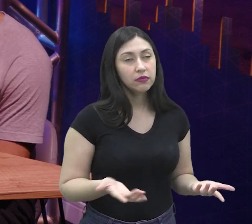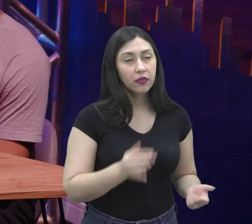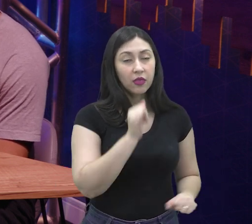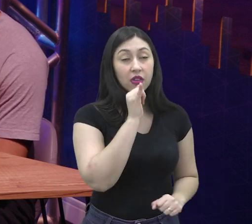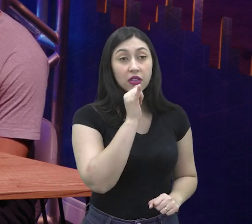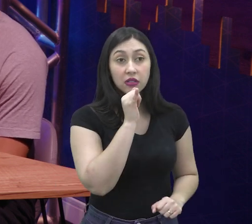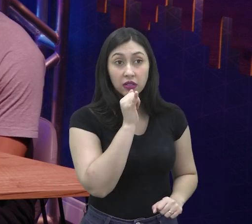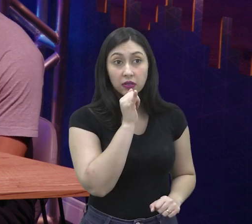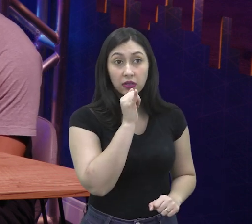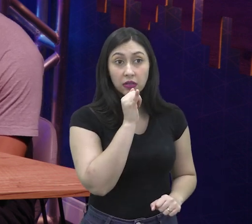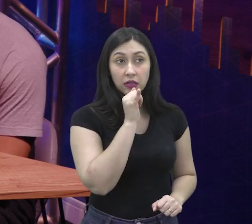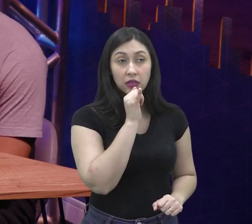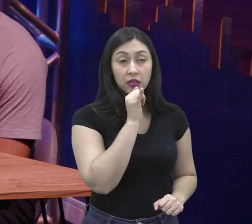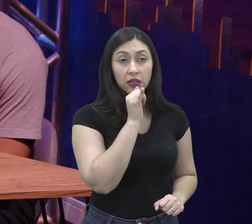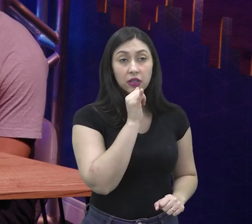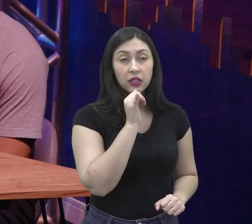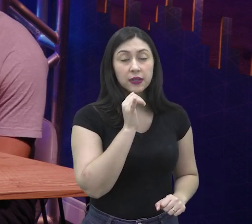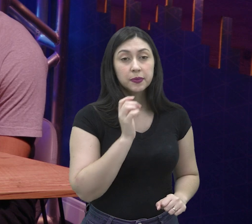por exemplo,